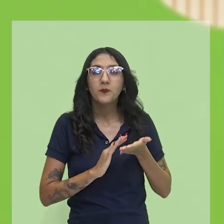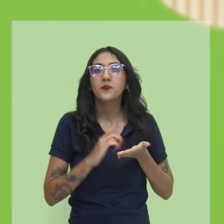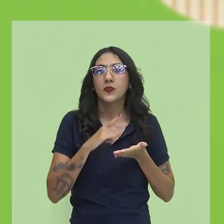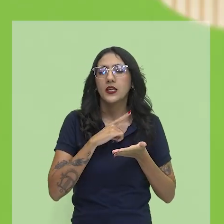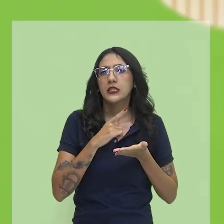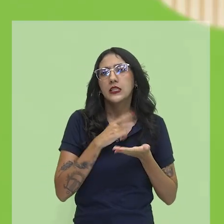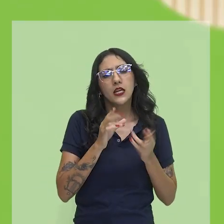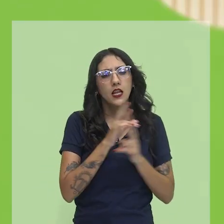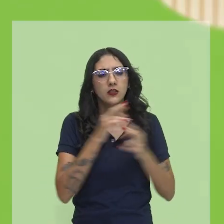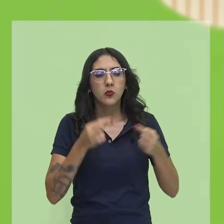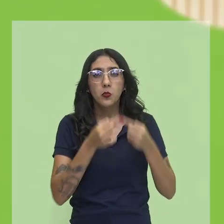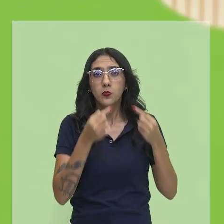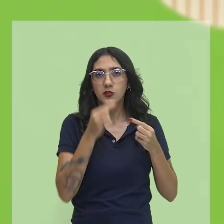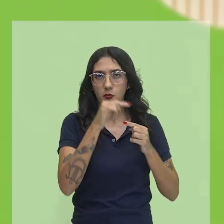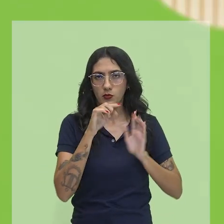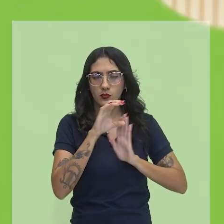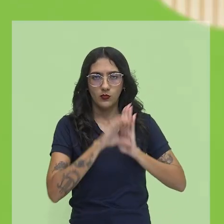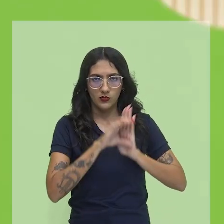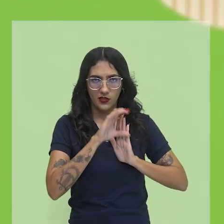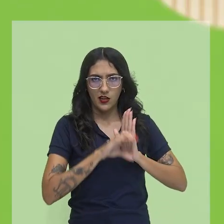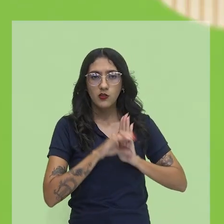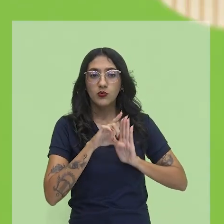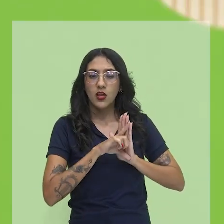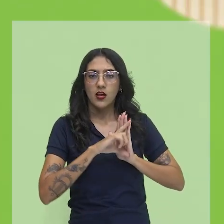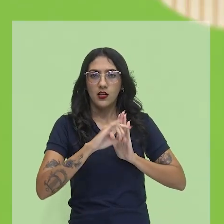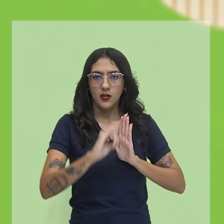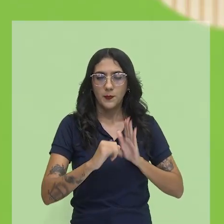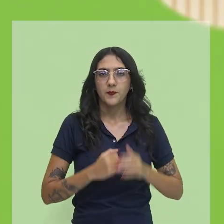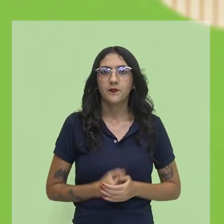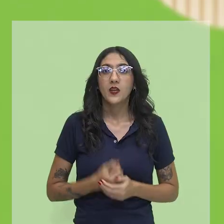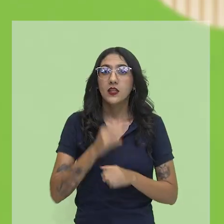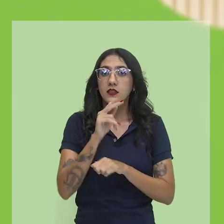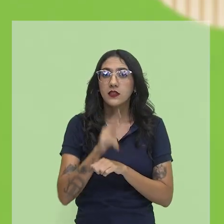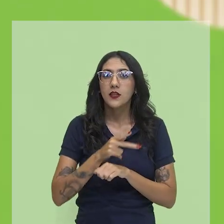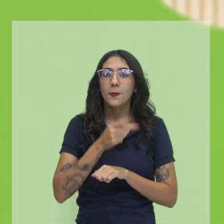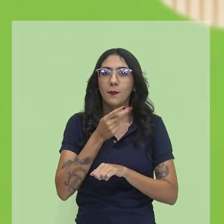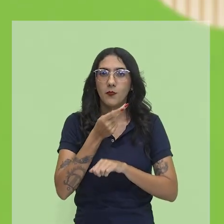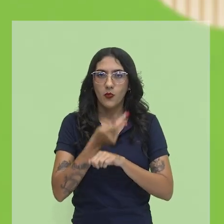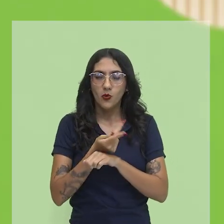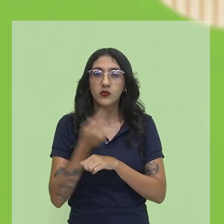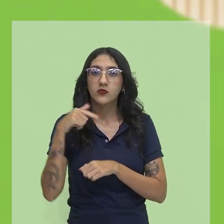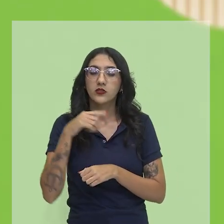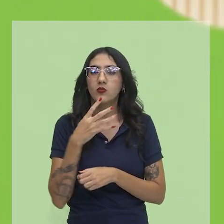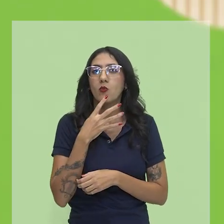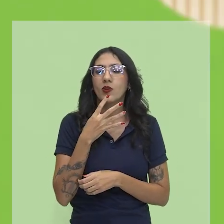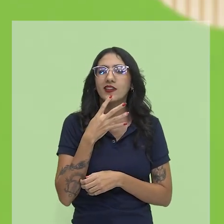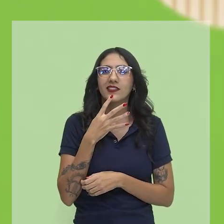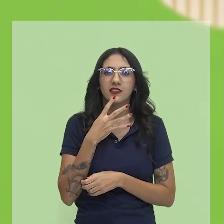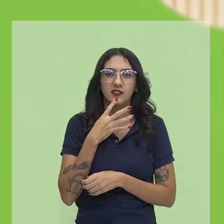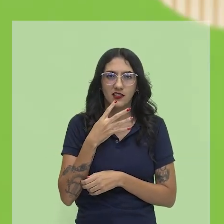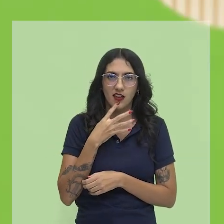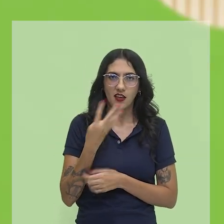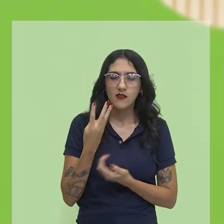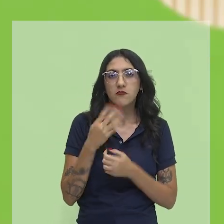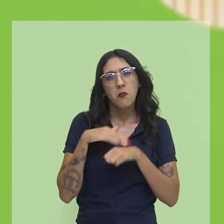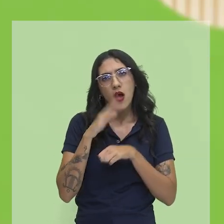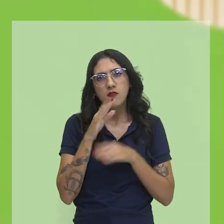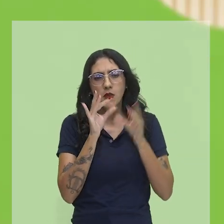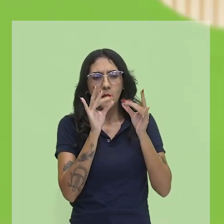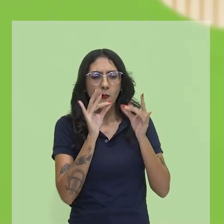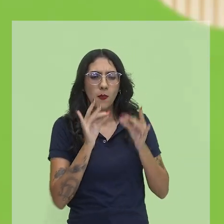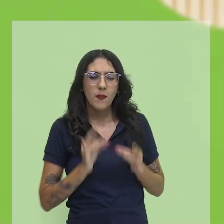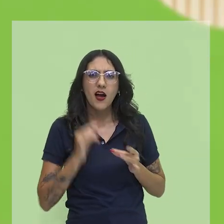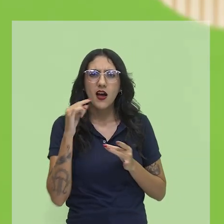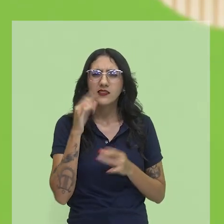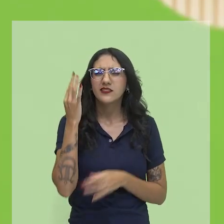relacionados com essas leis, tá? Mais tarde, daqui a pouco, você vai conhecer, né, mais sobre a